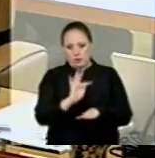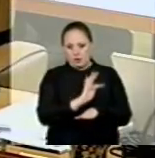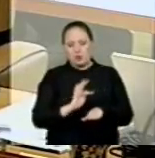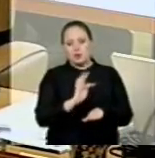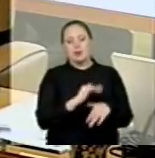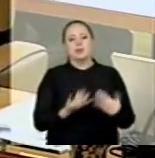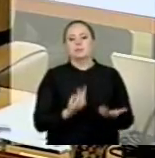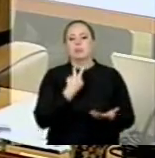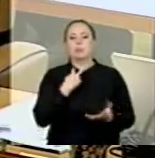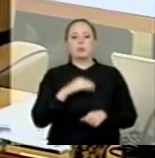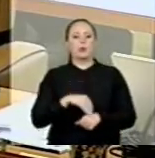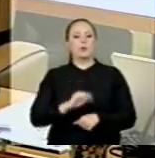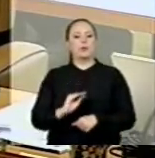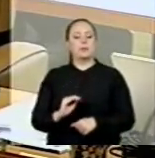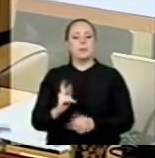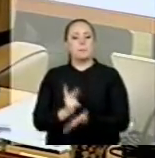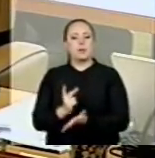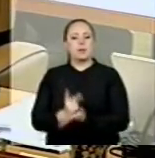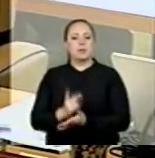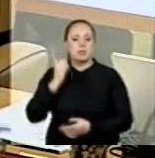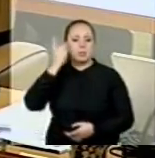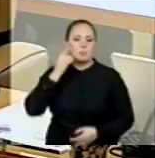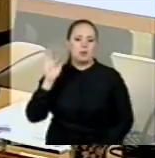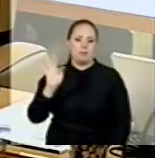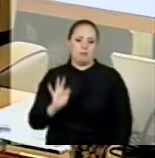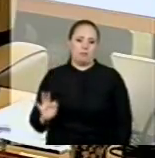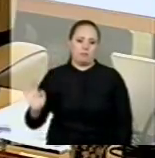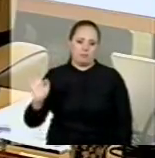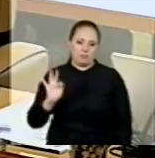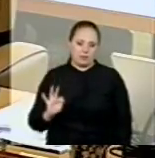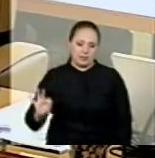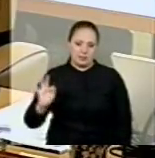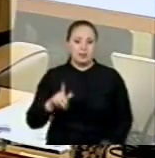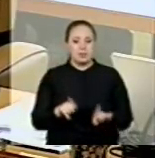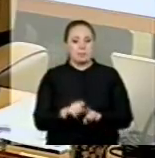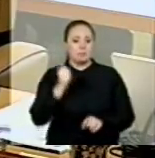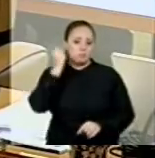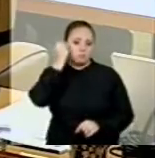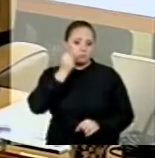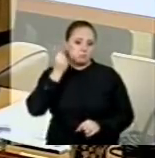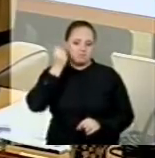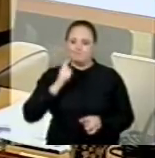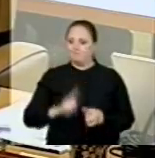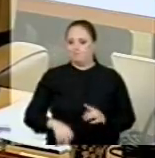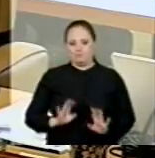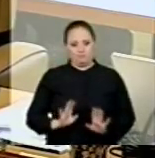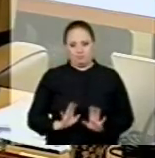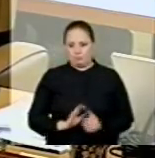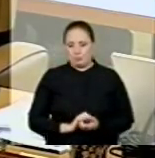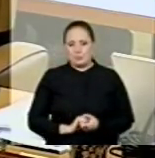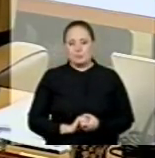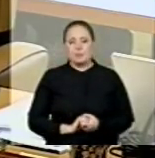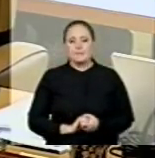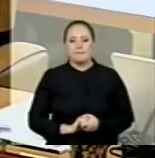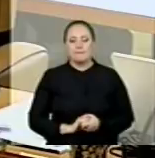formais que foram conferidas a deputados federais e senadores. Detalho